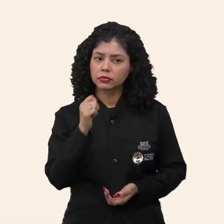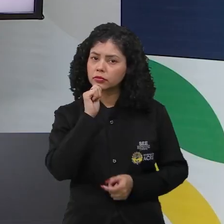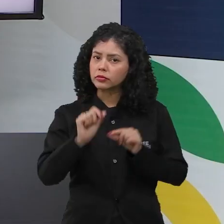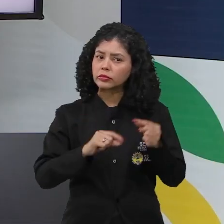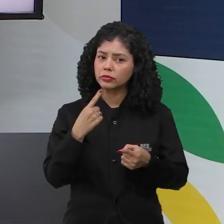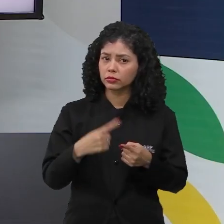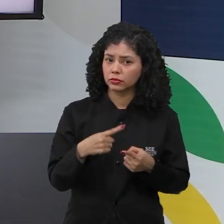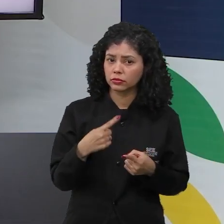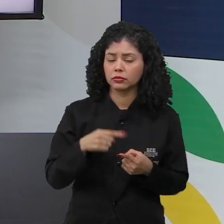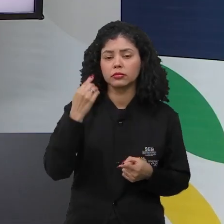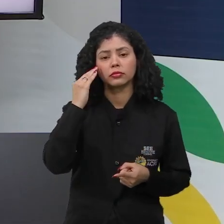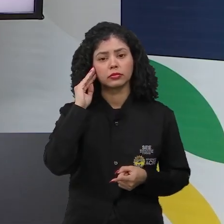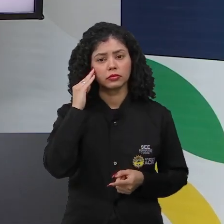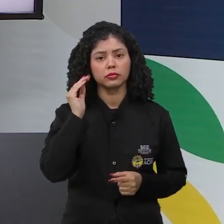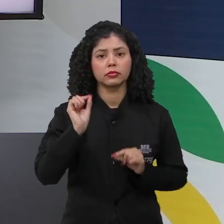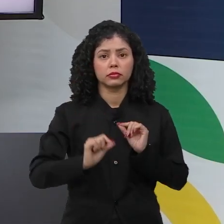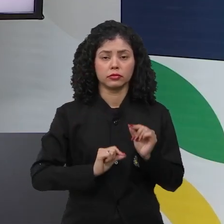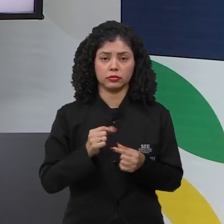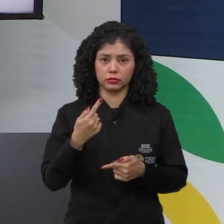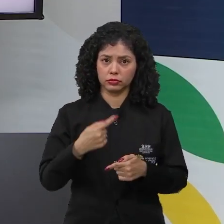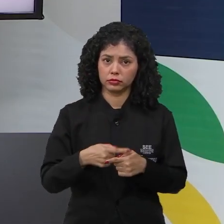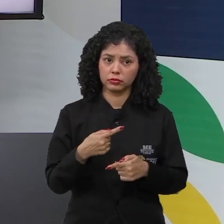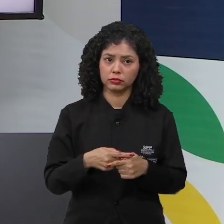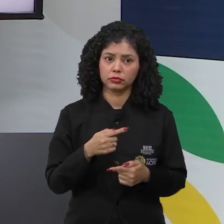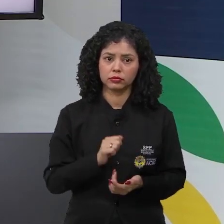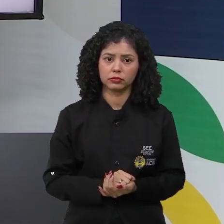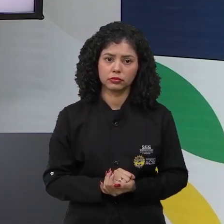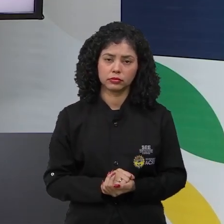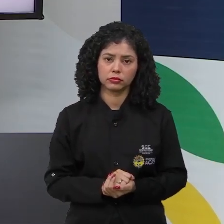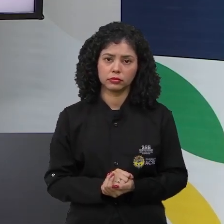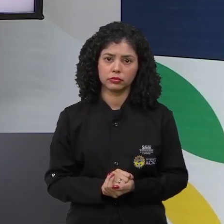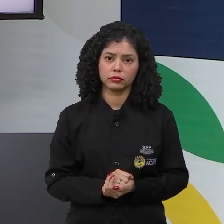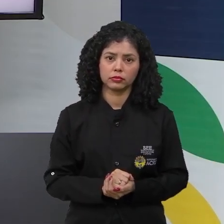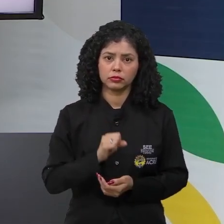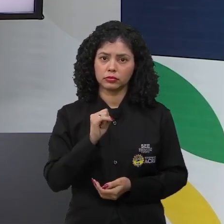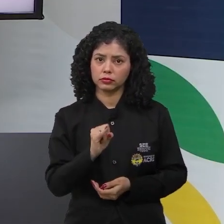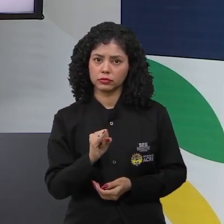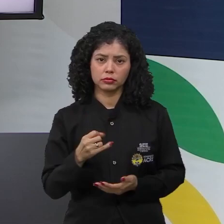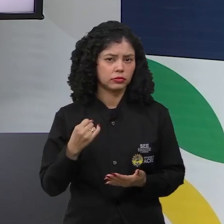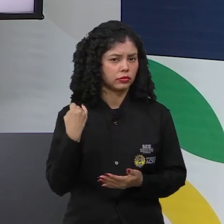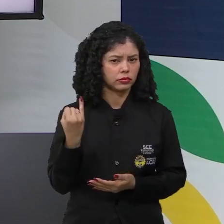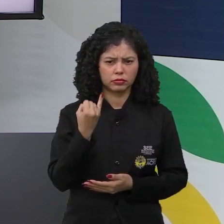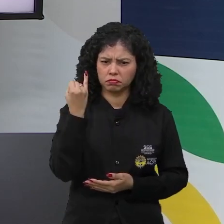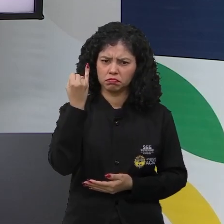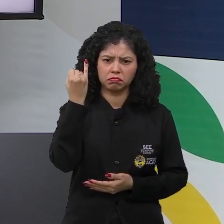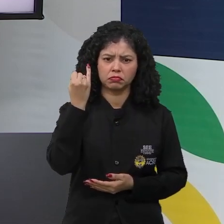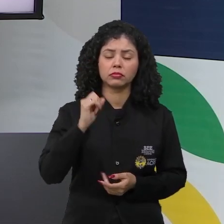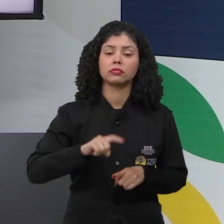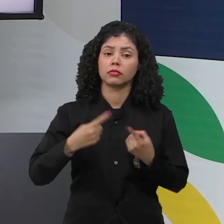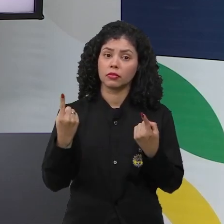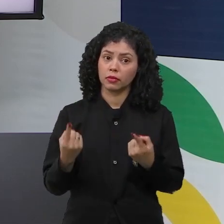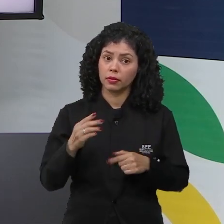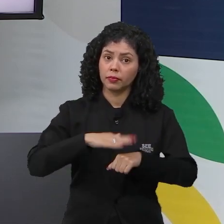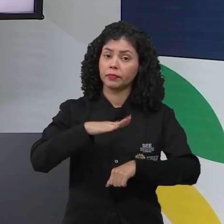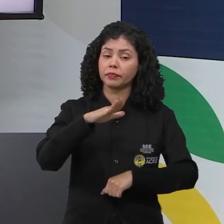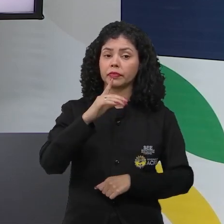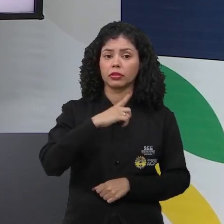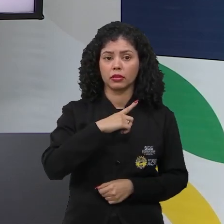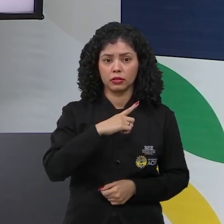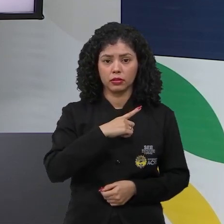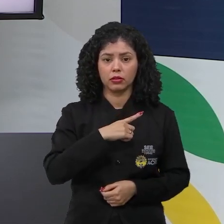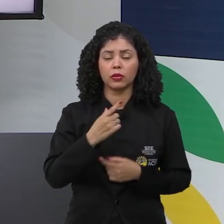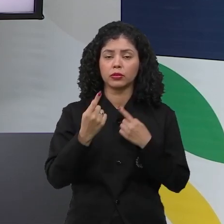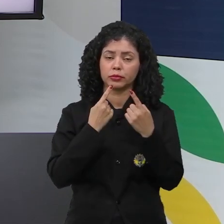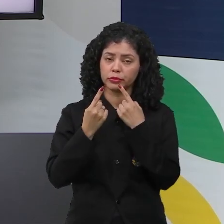que compreender as gramáticas? Ah, professora, isso não é importante, isso é mais para quem está